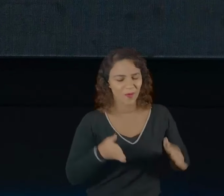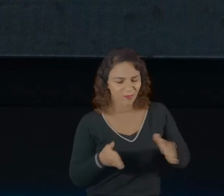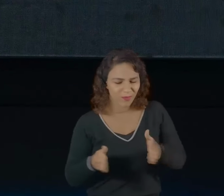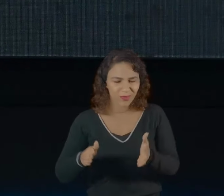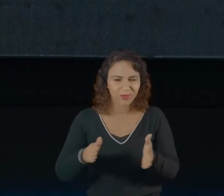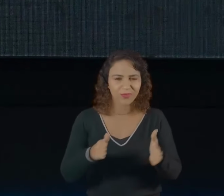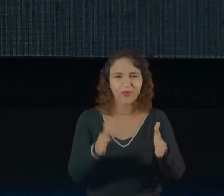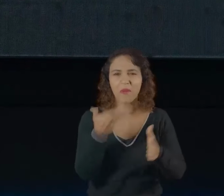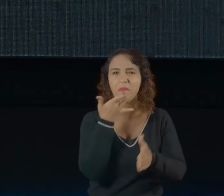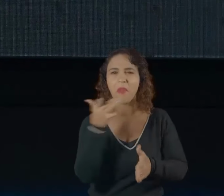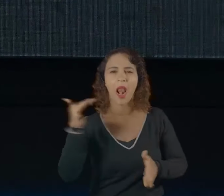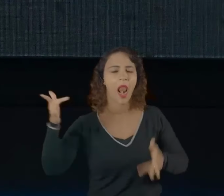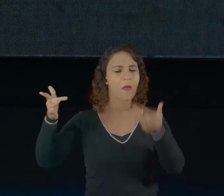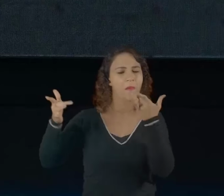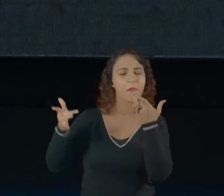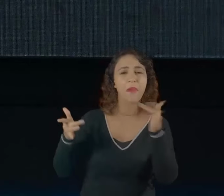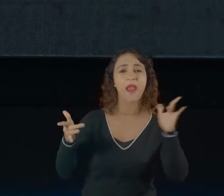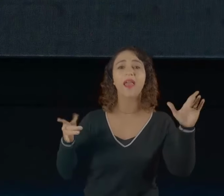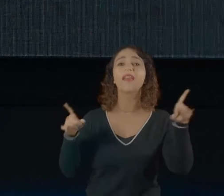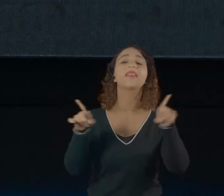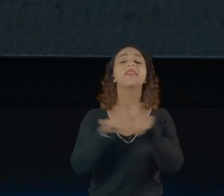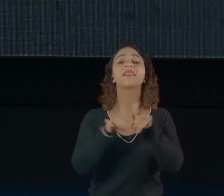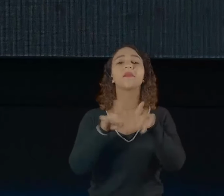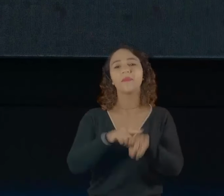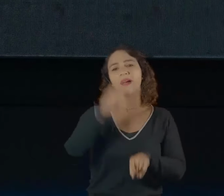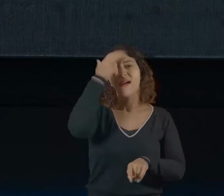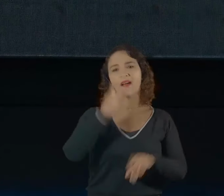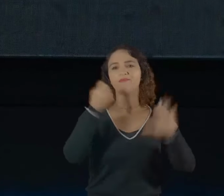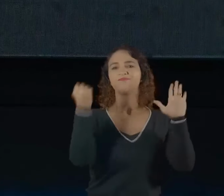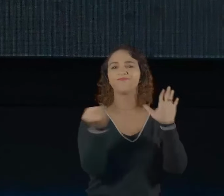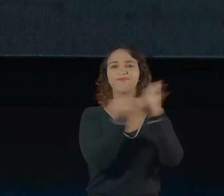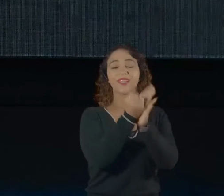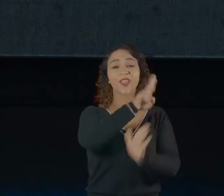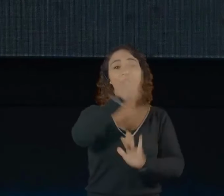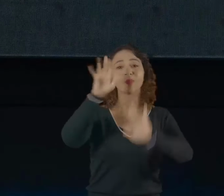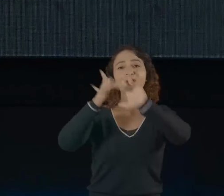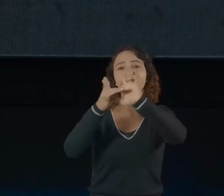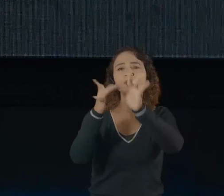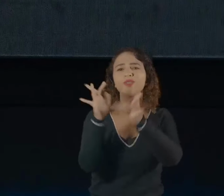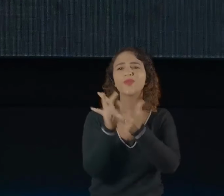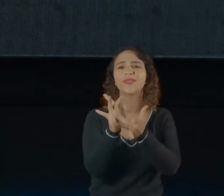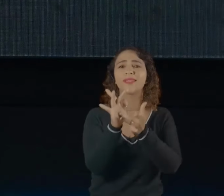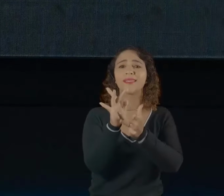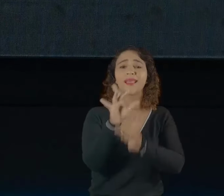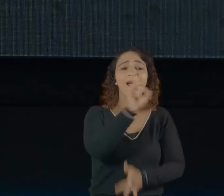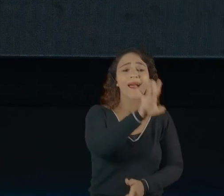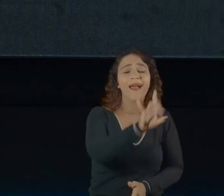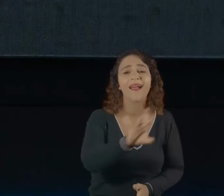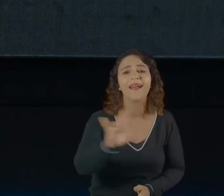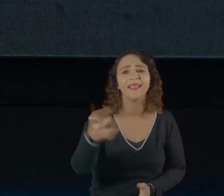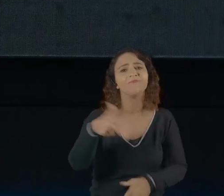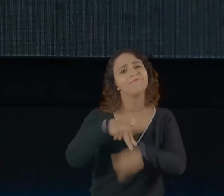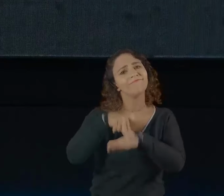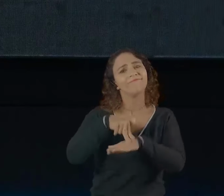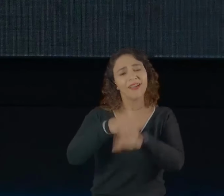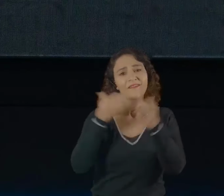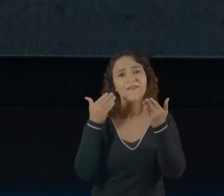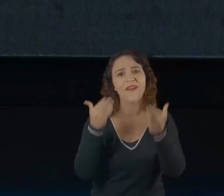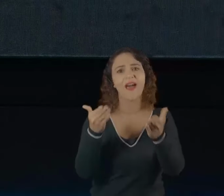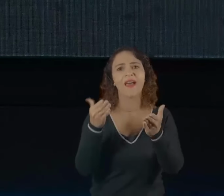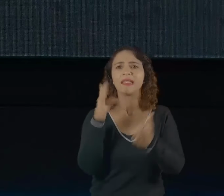marca do nome de Jesus estará sobre nós, sobre cada um de nós. Então fica firme, meu querido,